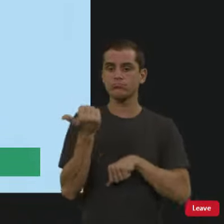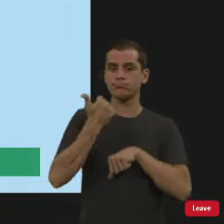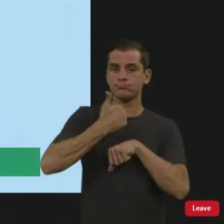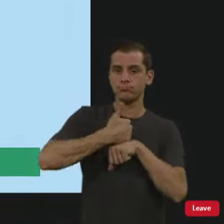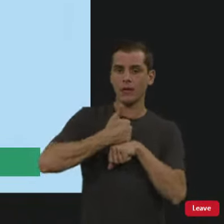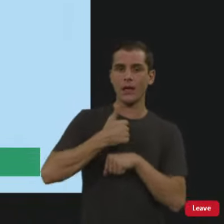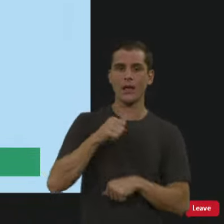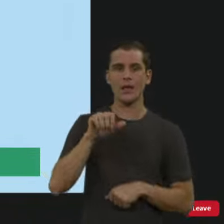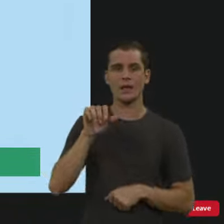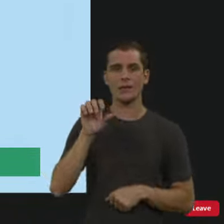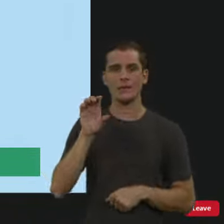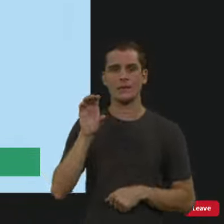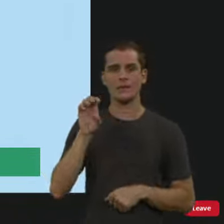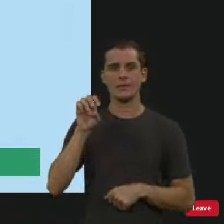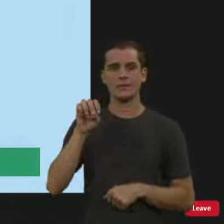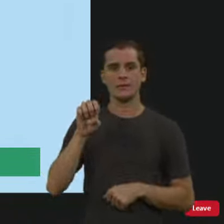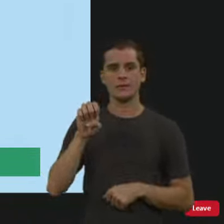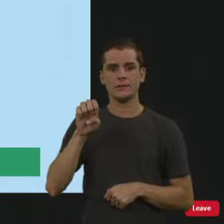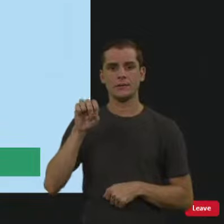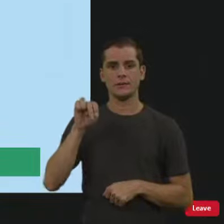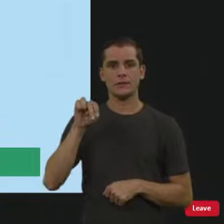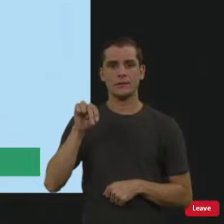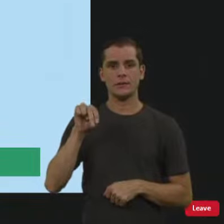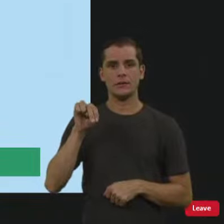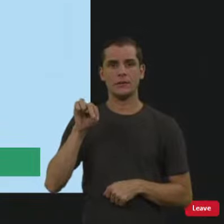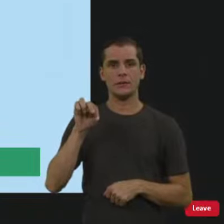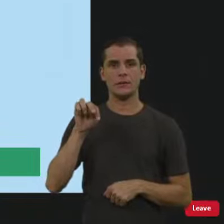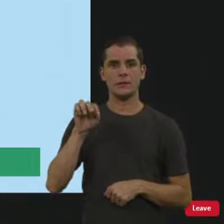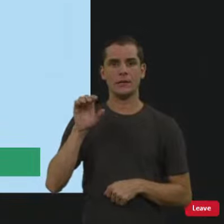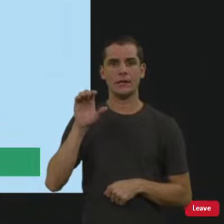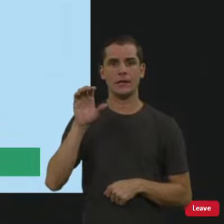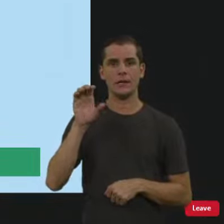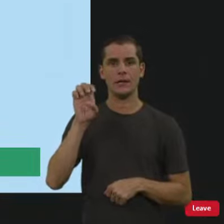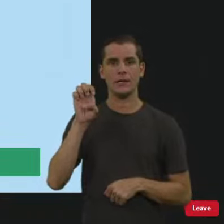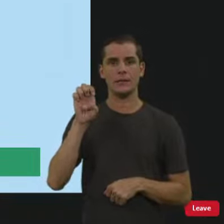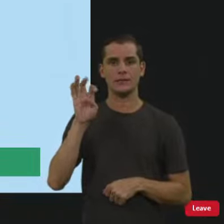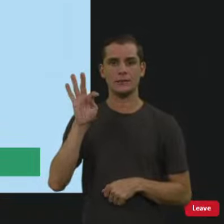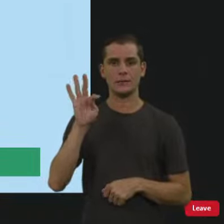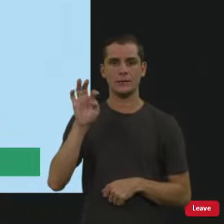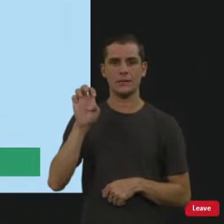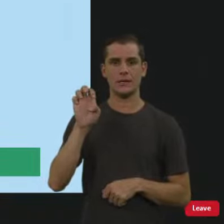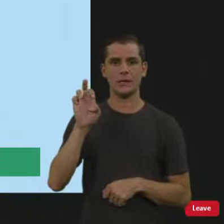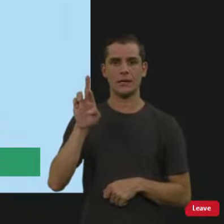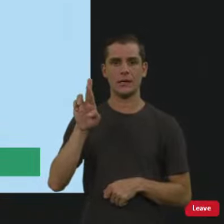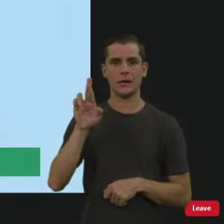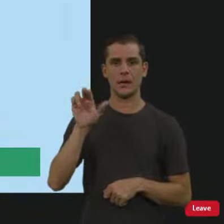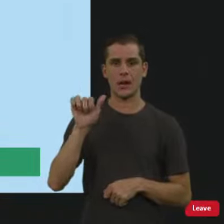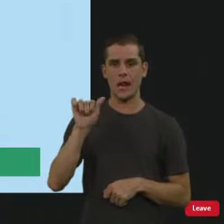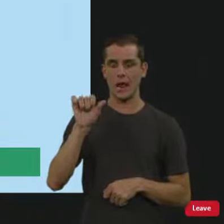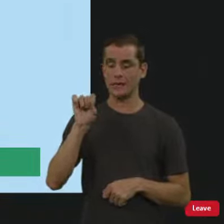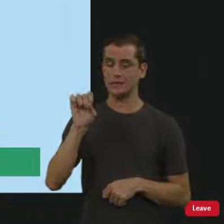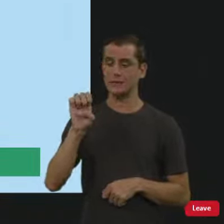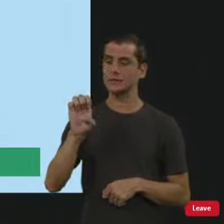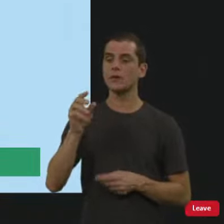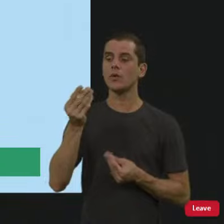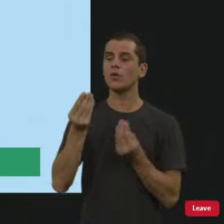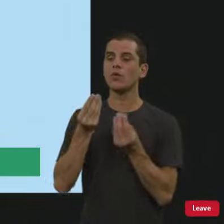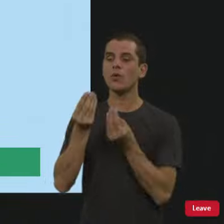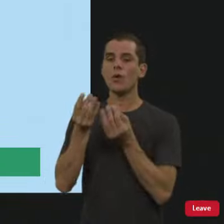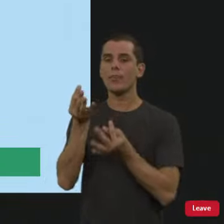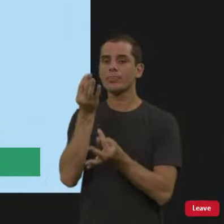quem é parente, quem é paciente com angedema hereditário, tem até amanhã para